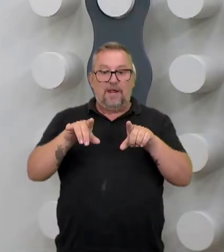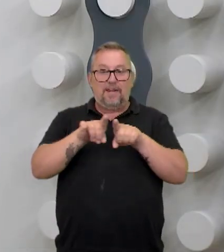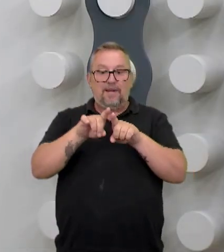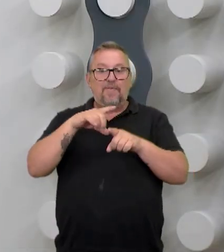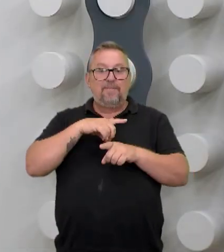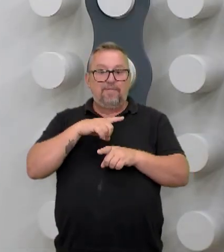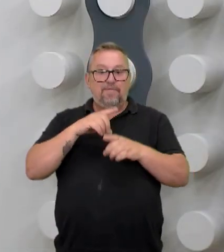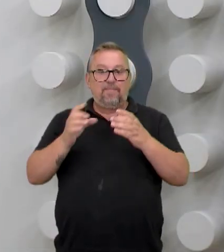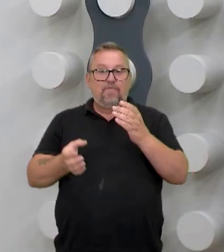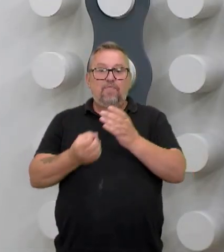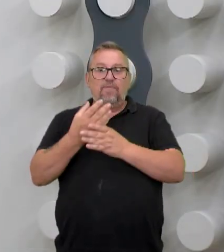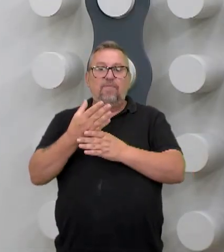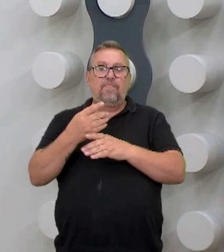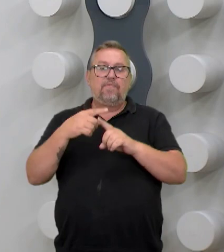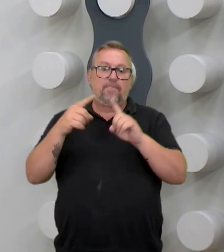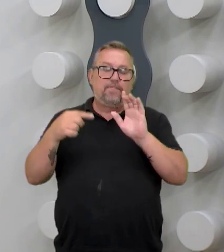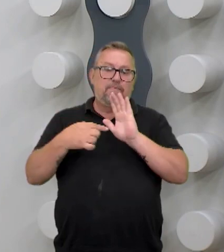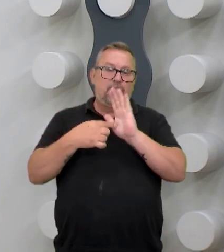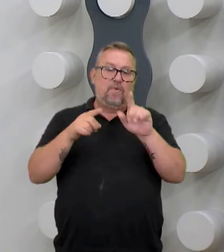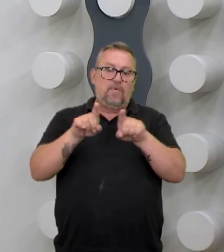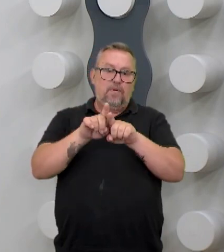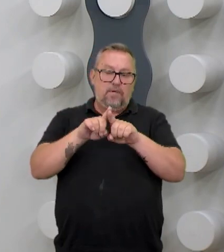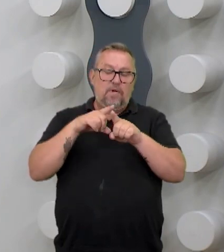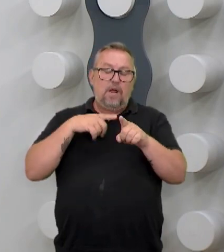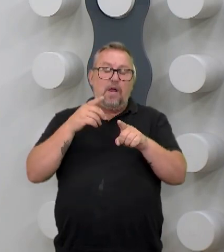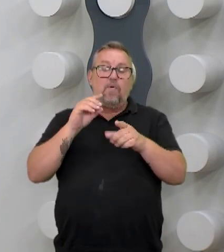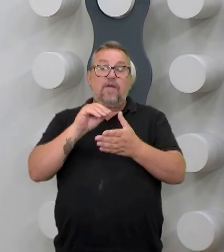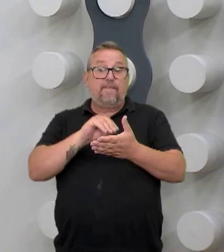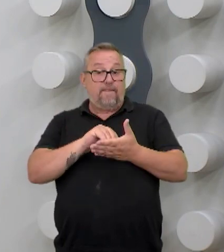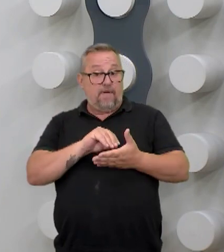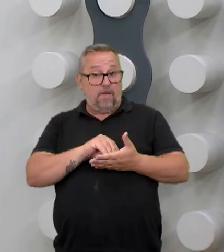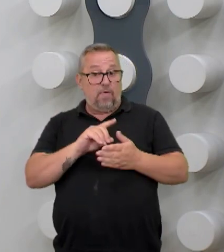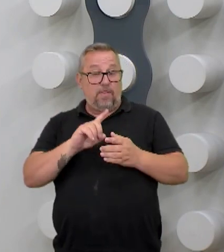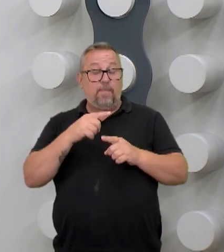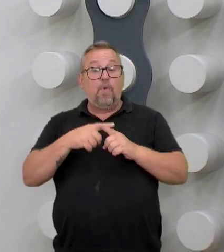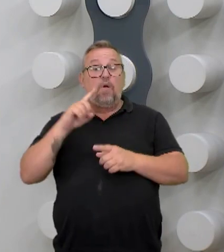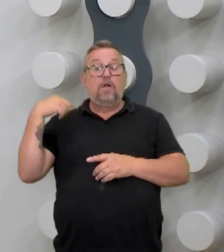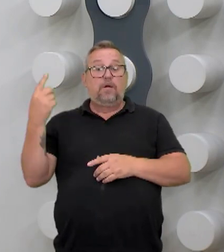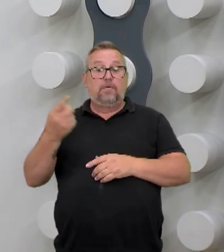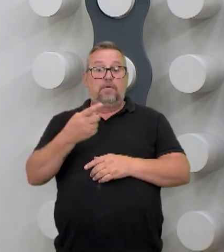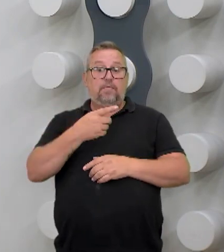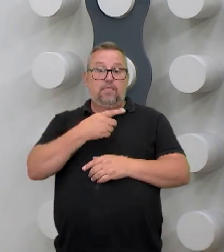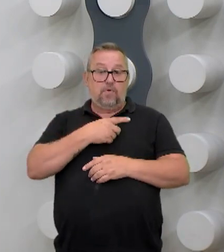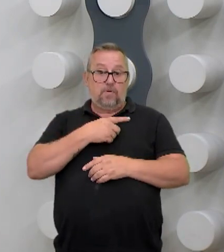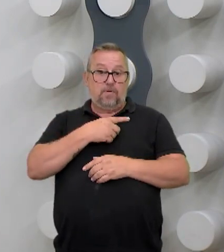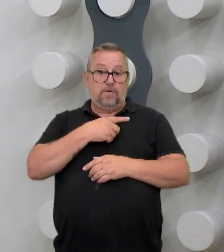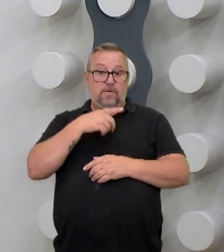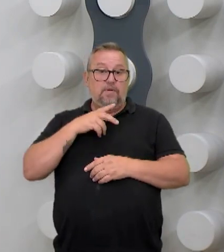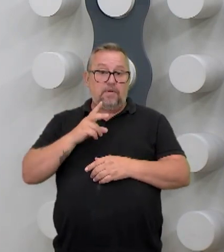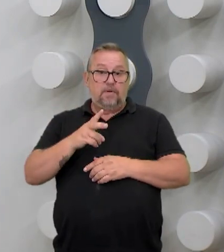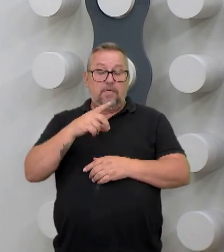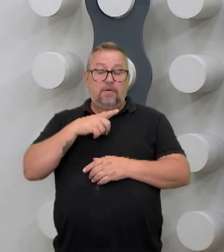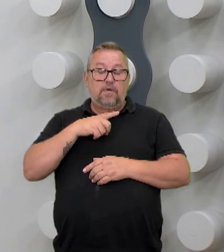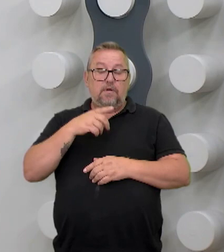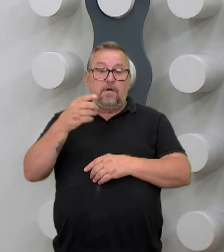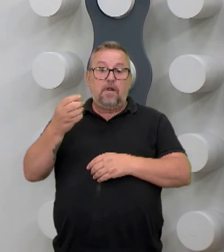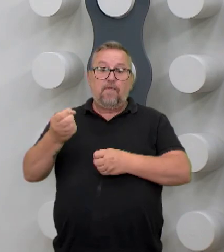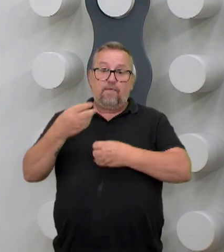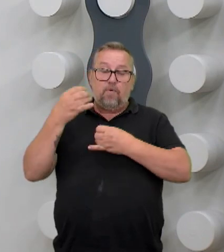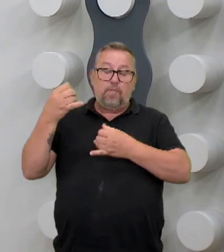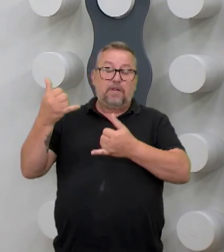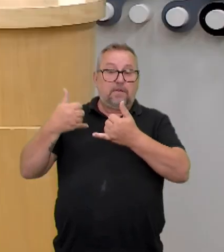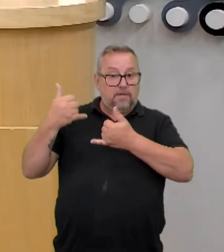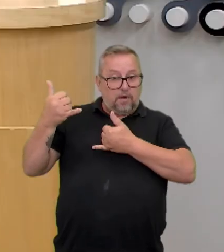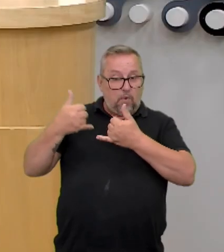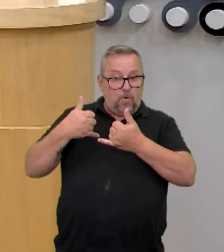quando surgiu, quando ela aparece, é exatamente para preencher essa lacuna, né? Porque nós, tradicionalmente, sempre procuramos informações na mídia tradicional,